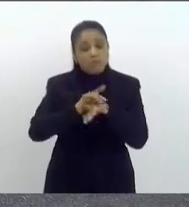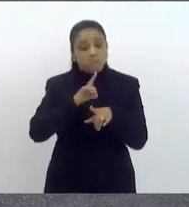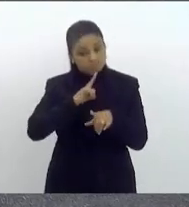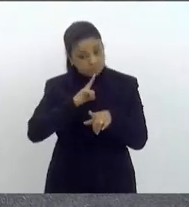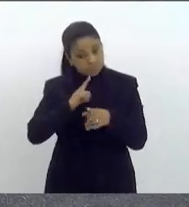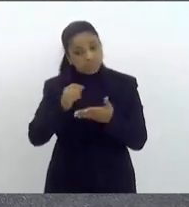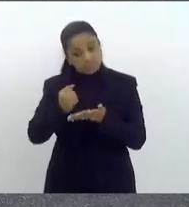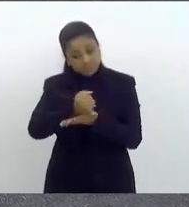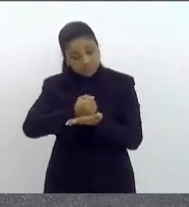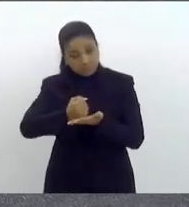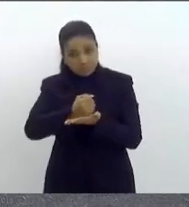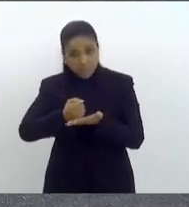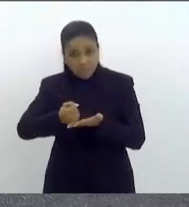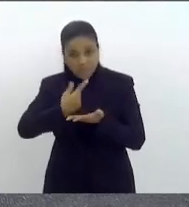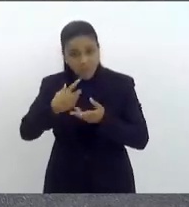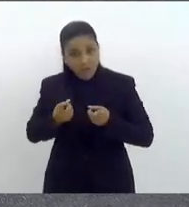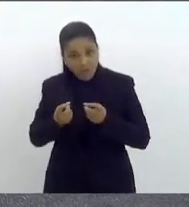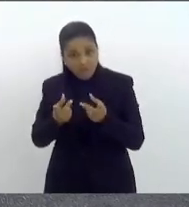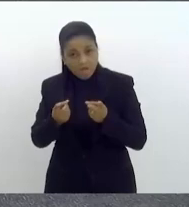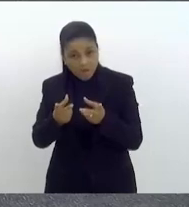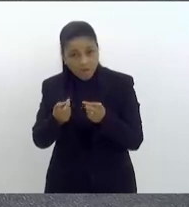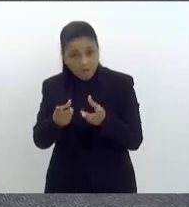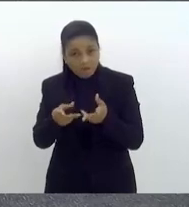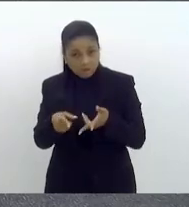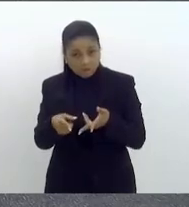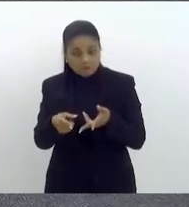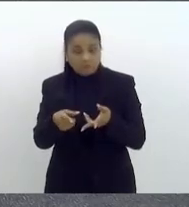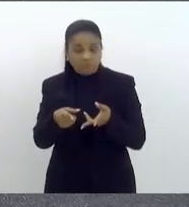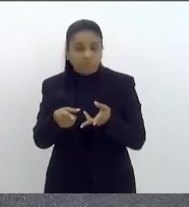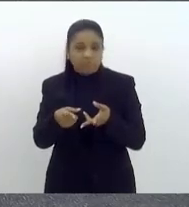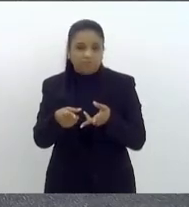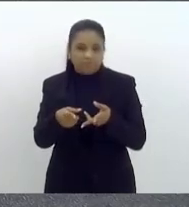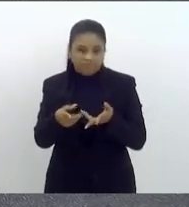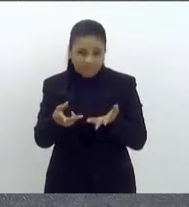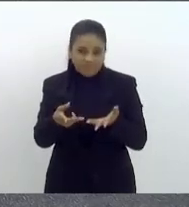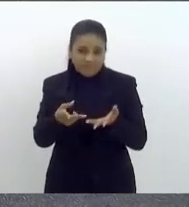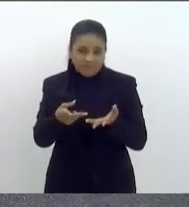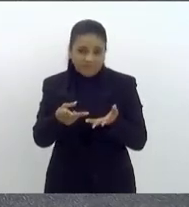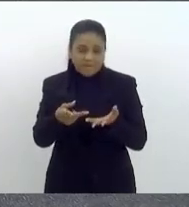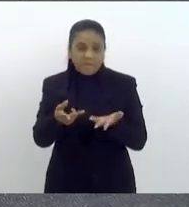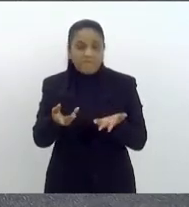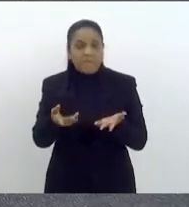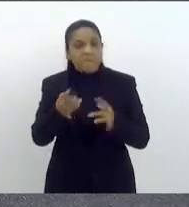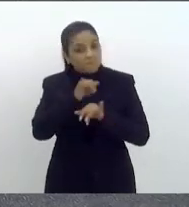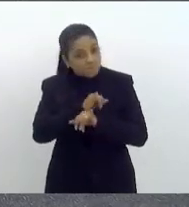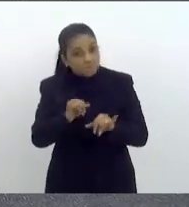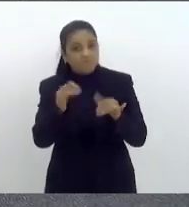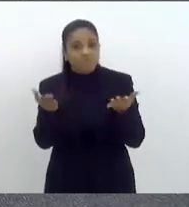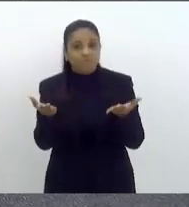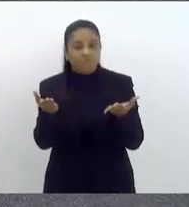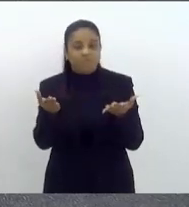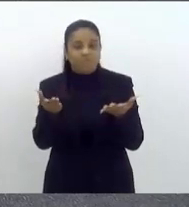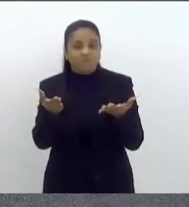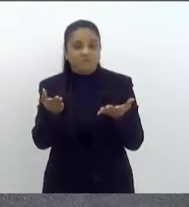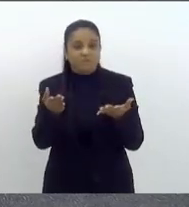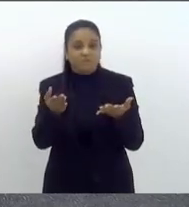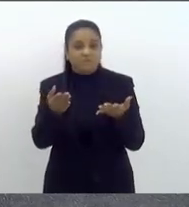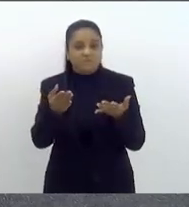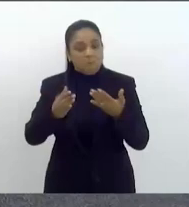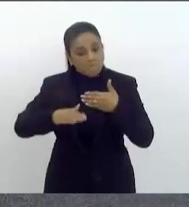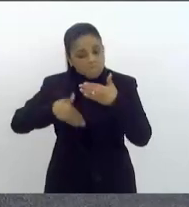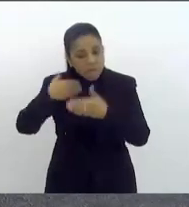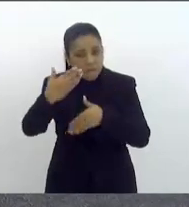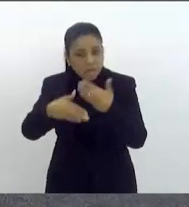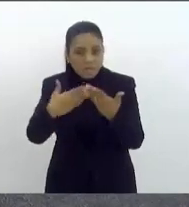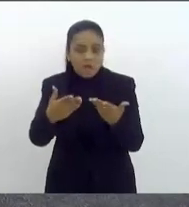então é desses que a gente tá falando desses que a gente tá falando e se a gente não avança nessa